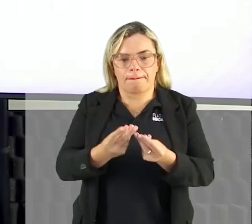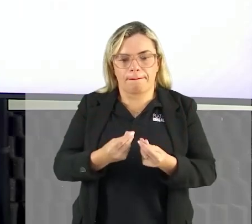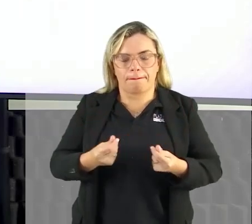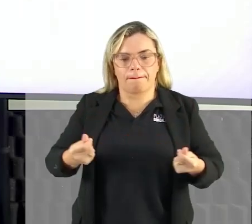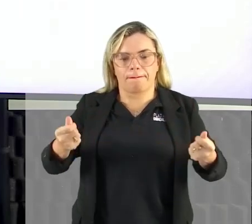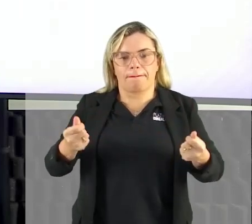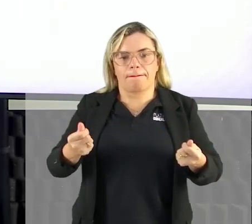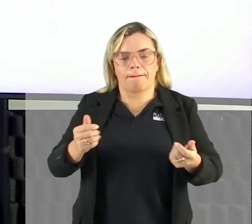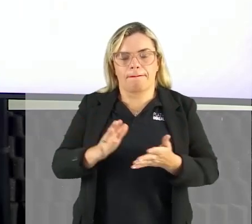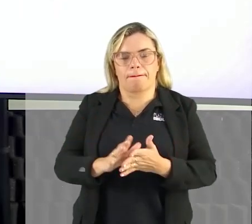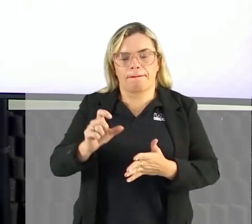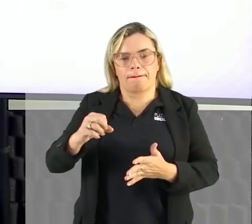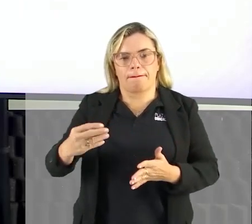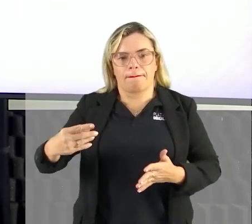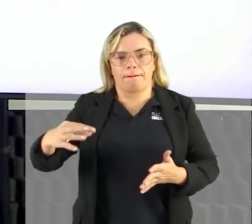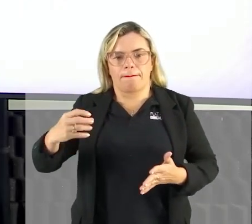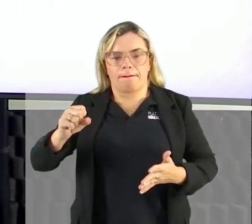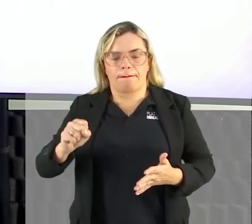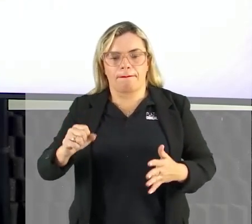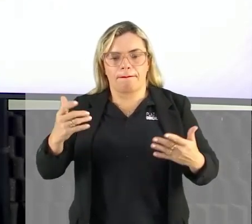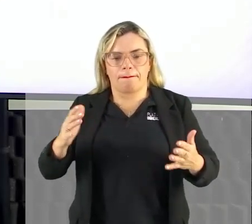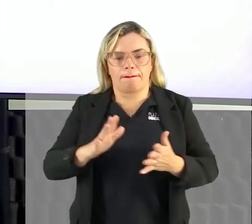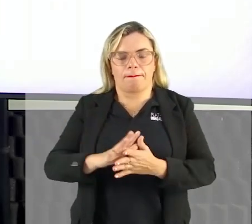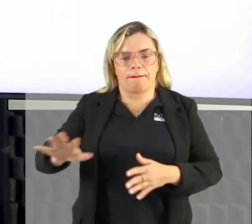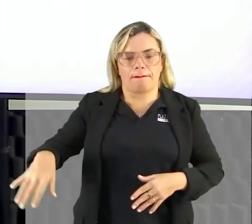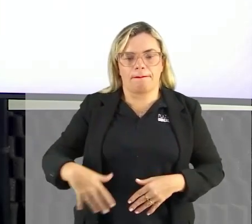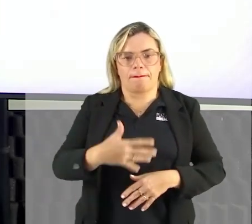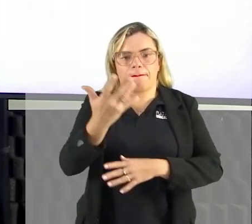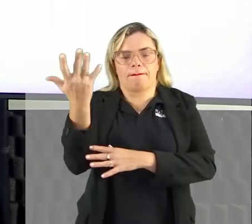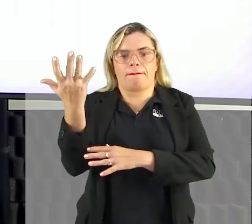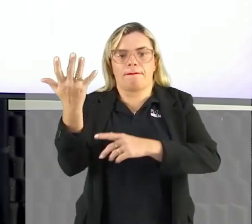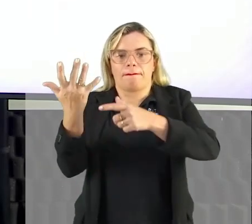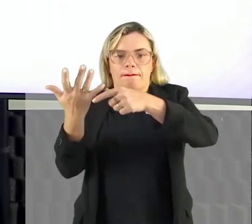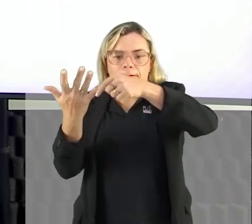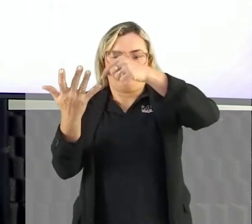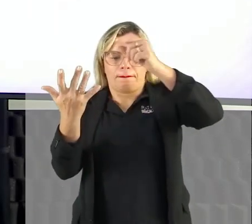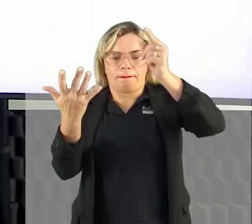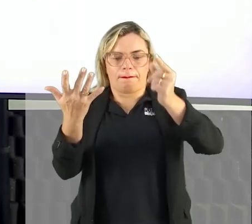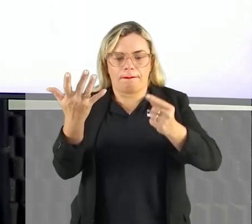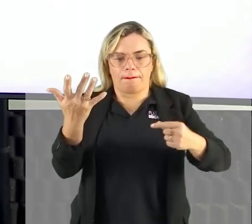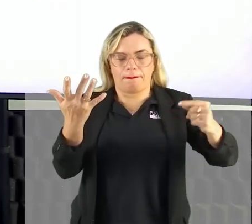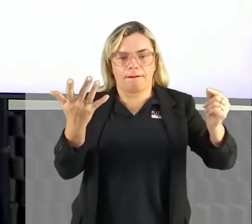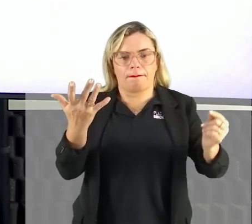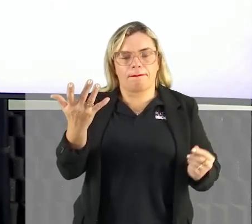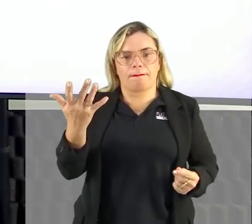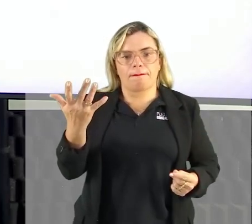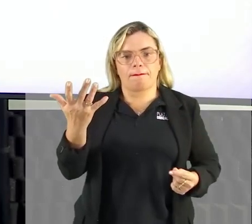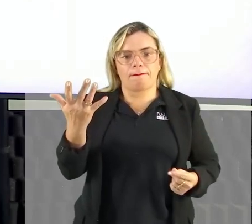substâncias, os substratos, as folhas que caem, né,